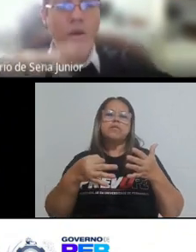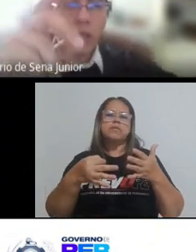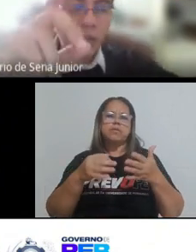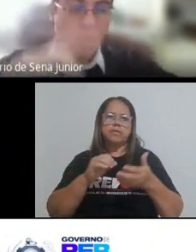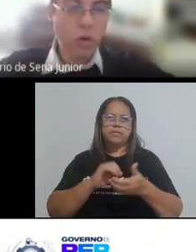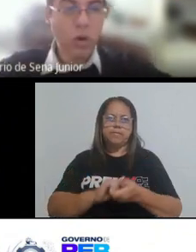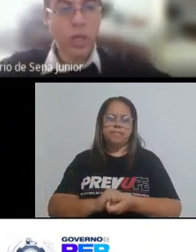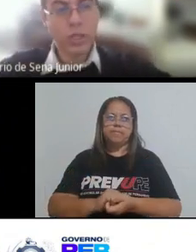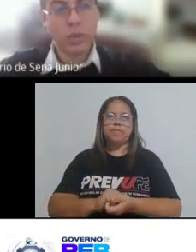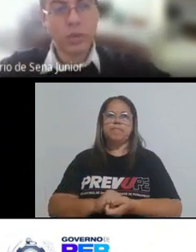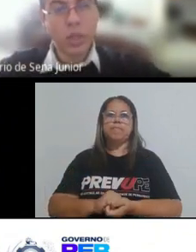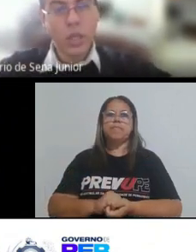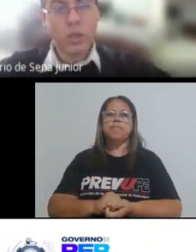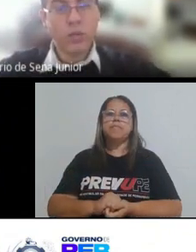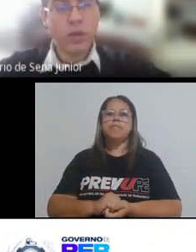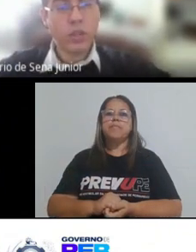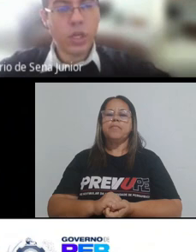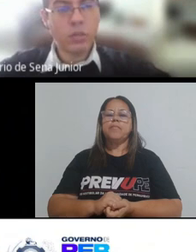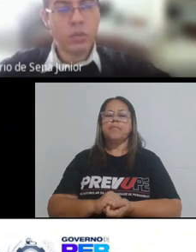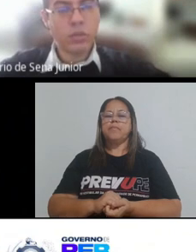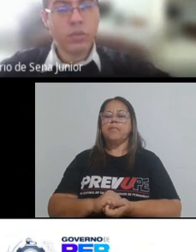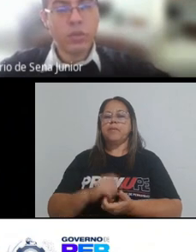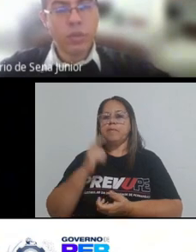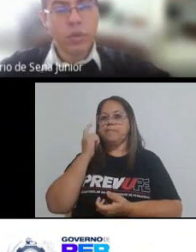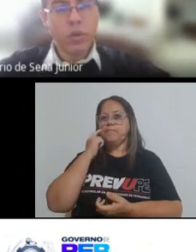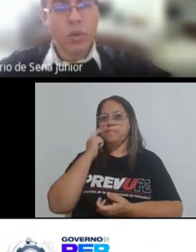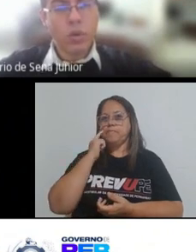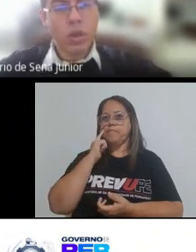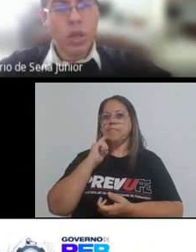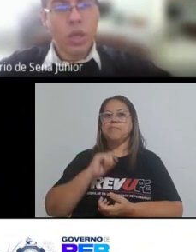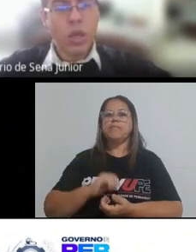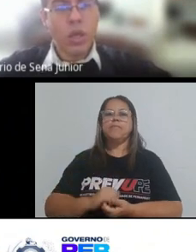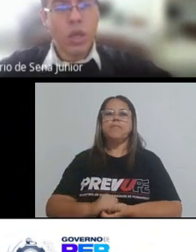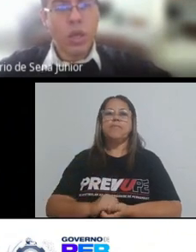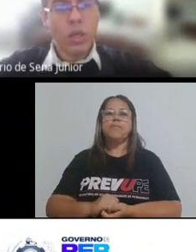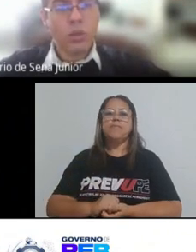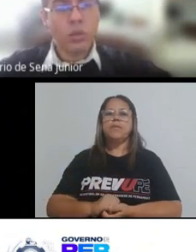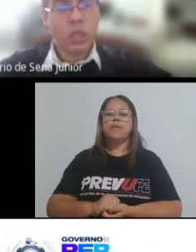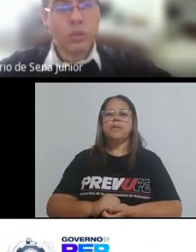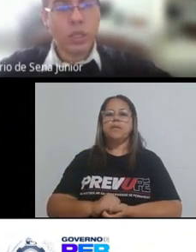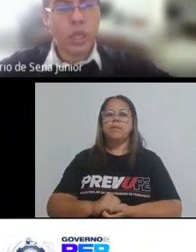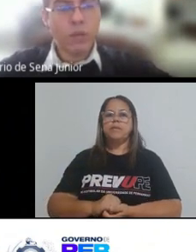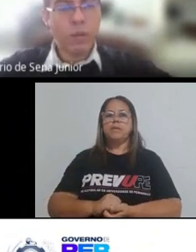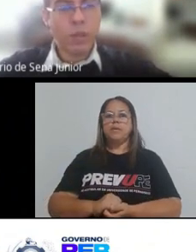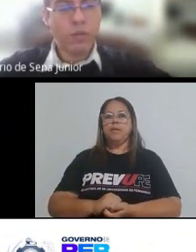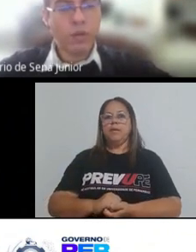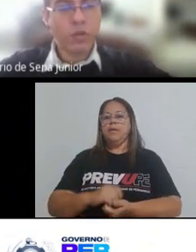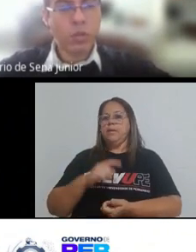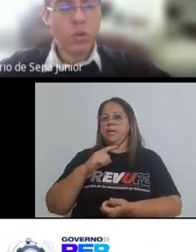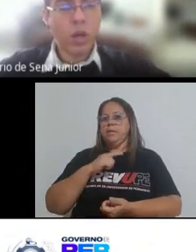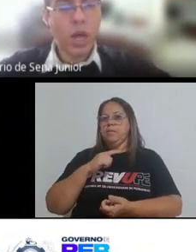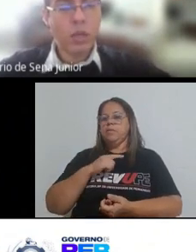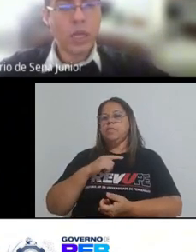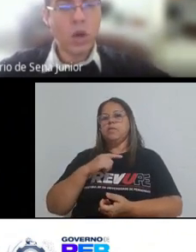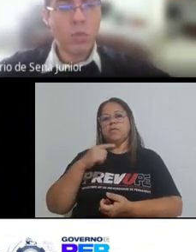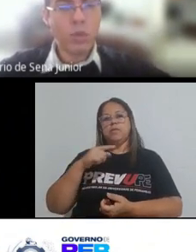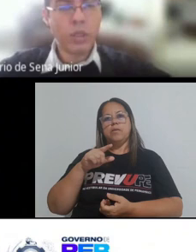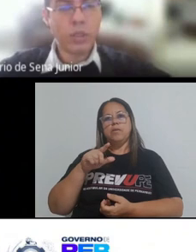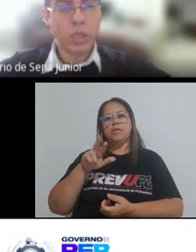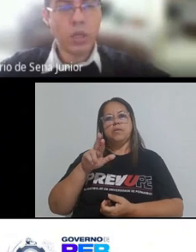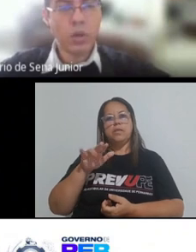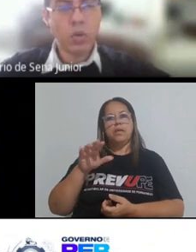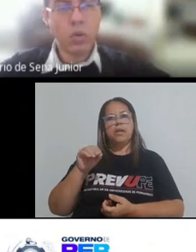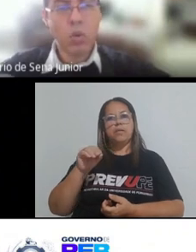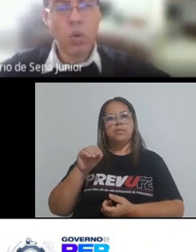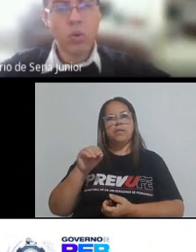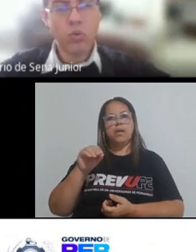a alternativa correta. Então vejamos, então temos aqui afirmativas sobre o raio da óbita